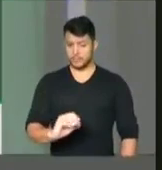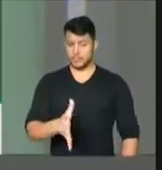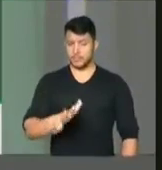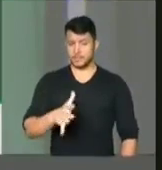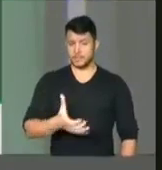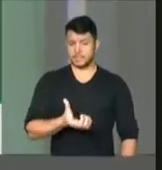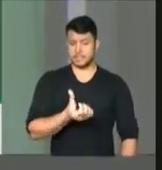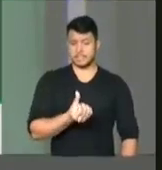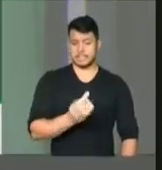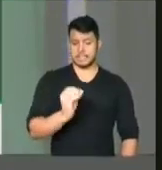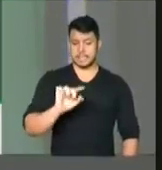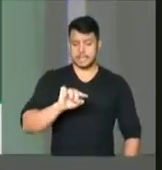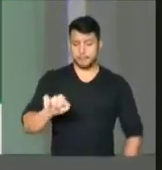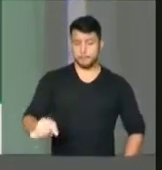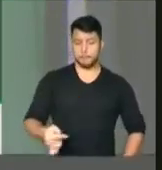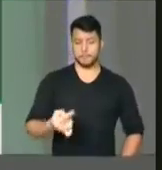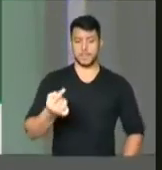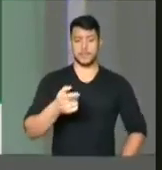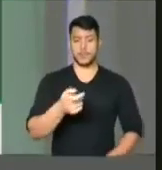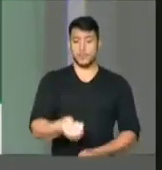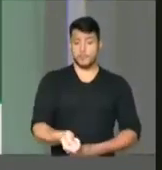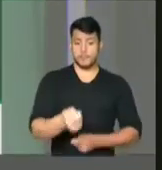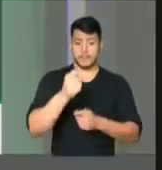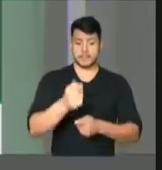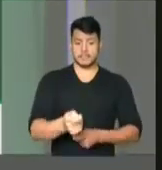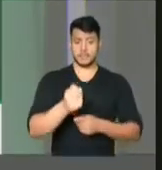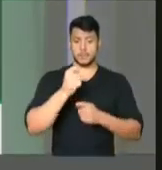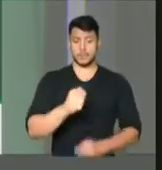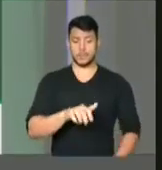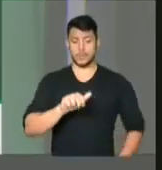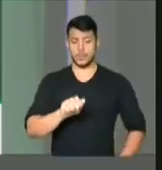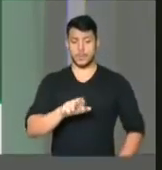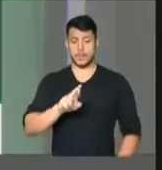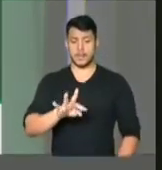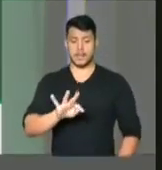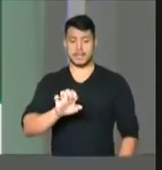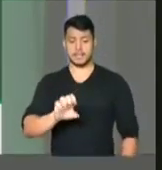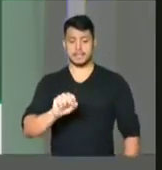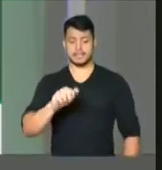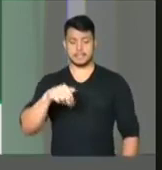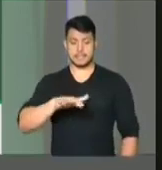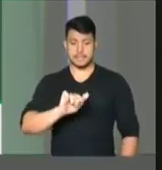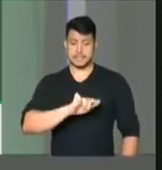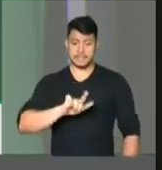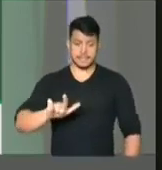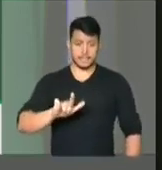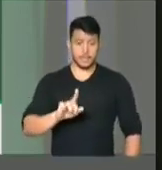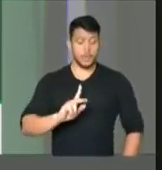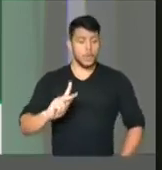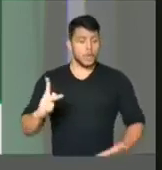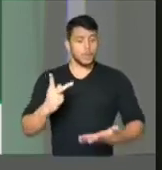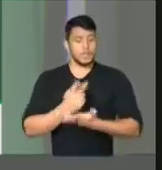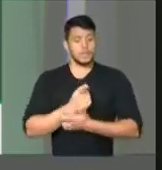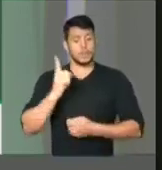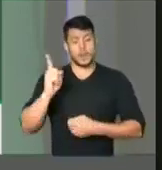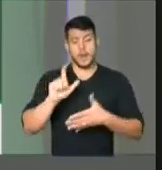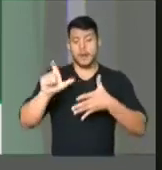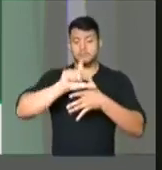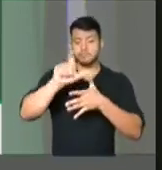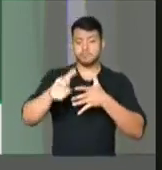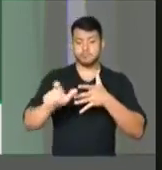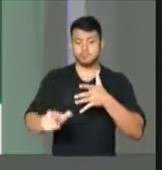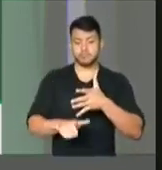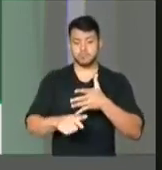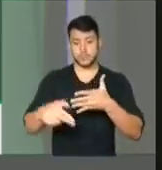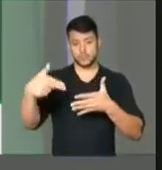pescadores artesanais afetados pelo vazamento de óleo ocorrido no Nordeste brasileiro. Infelizmente, a situação